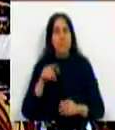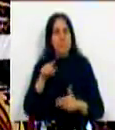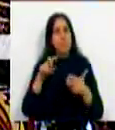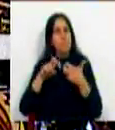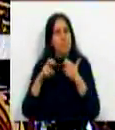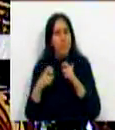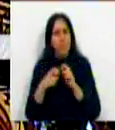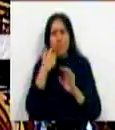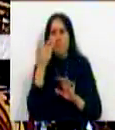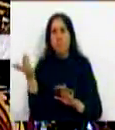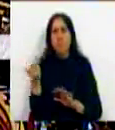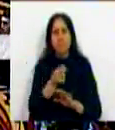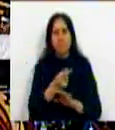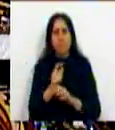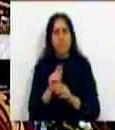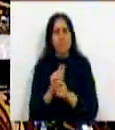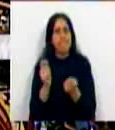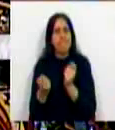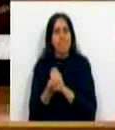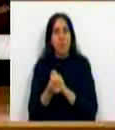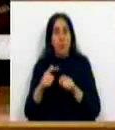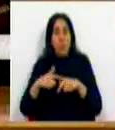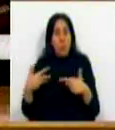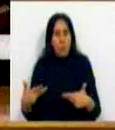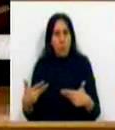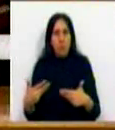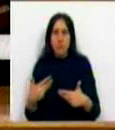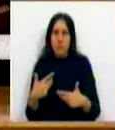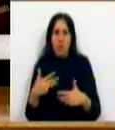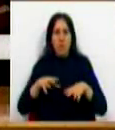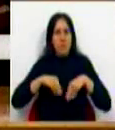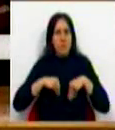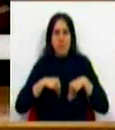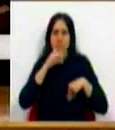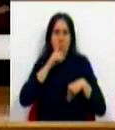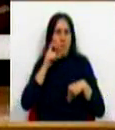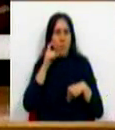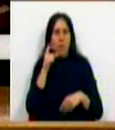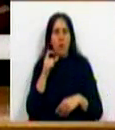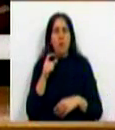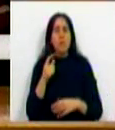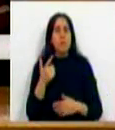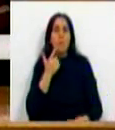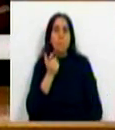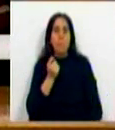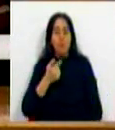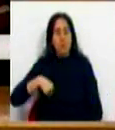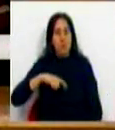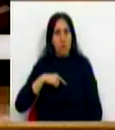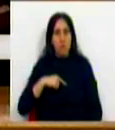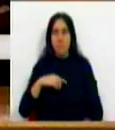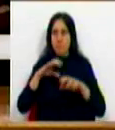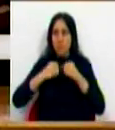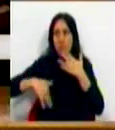problema que, em muitos casos, ganha contornos que ultrapassam hoje e extravasam hoje o aceitável e que não pode cair da nossa capacidade,